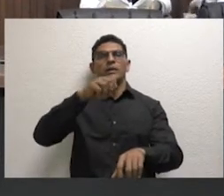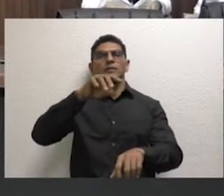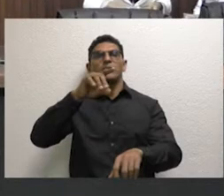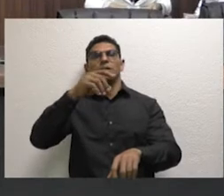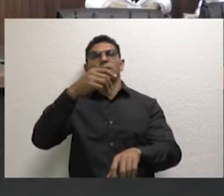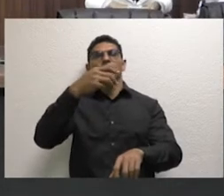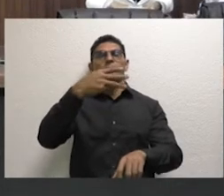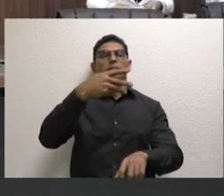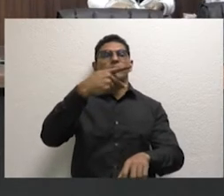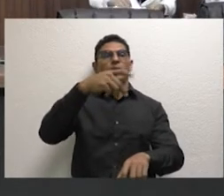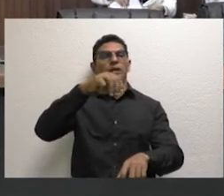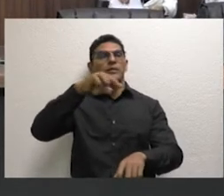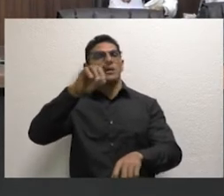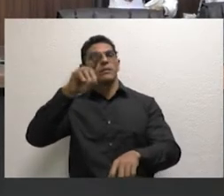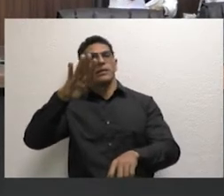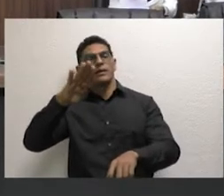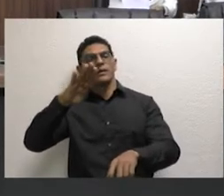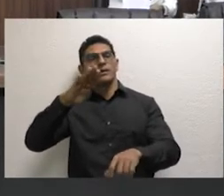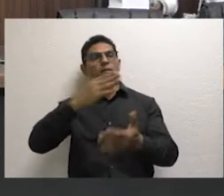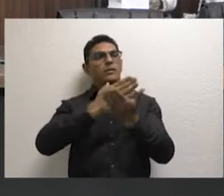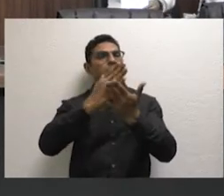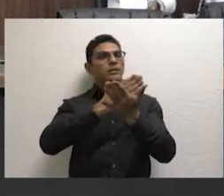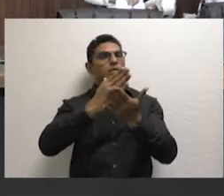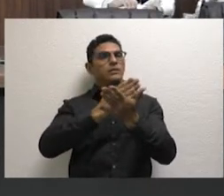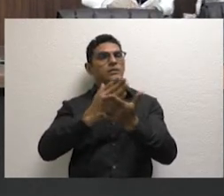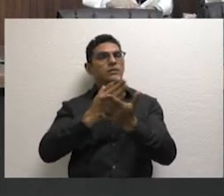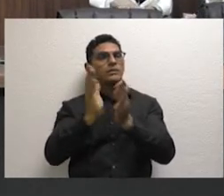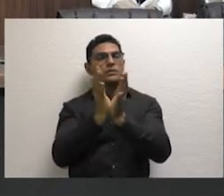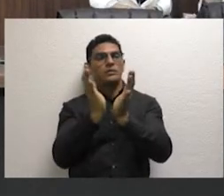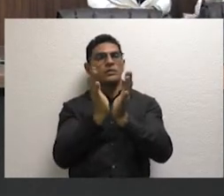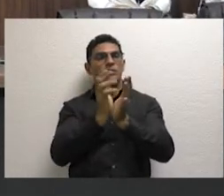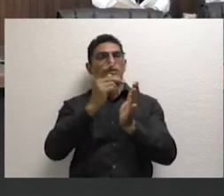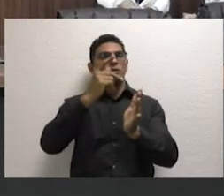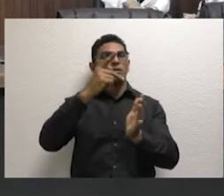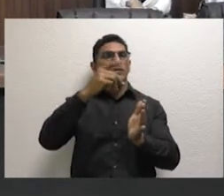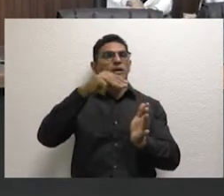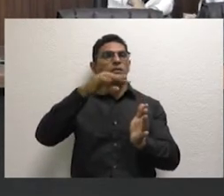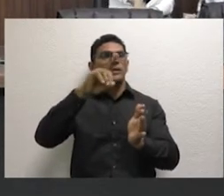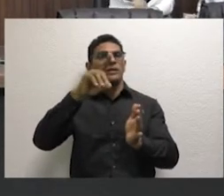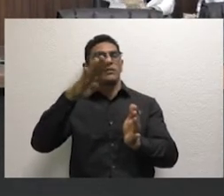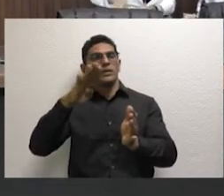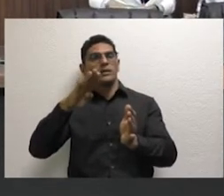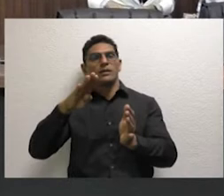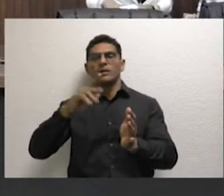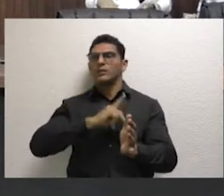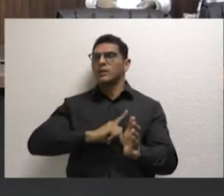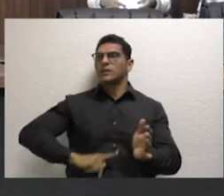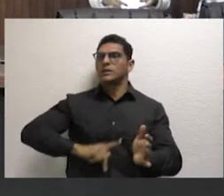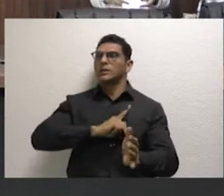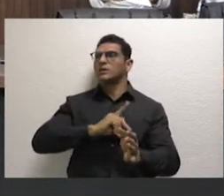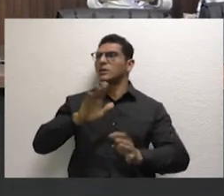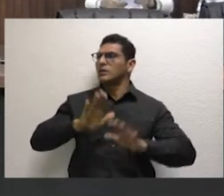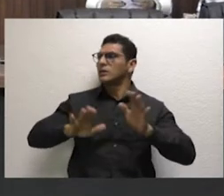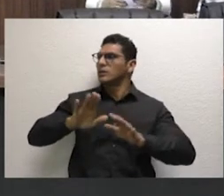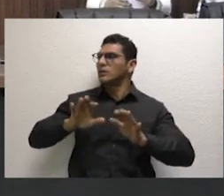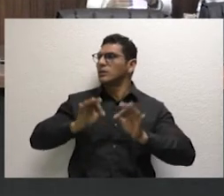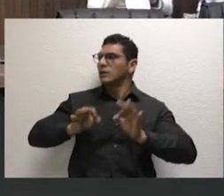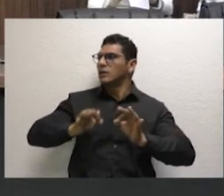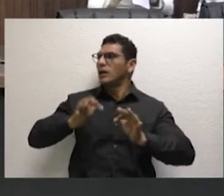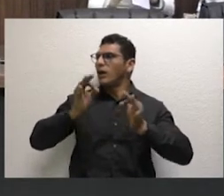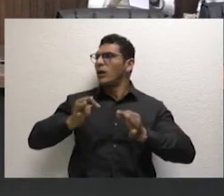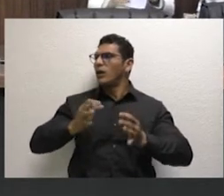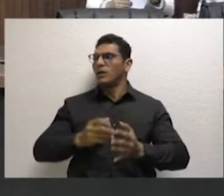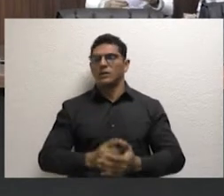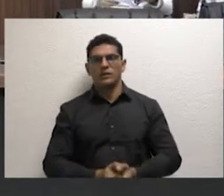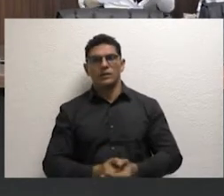MDB deputado Alessandra iniciando com o bloco do MDB questão de ordem presidente e a a sessão de tempo que